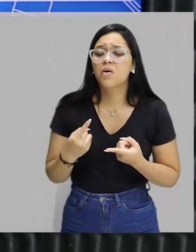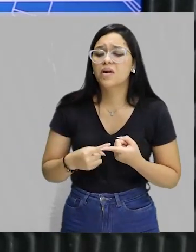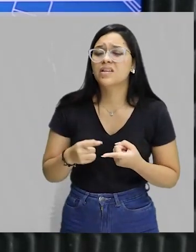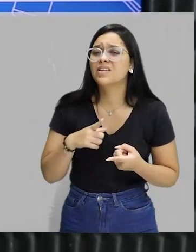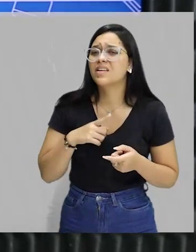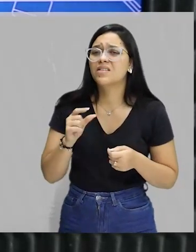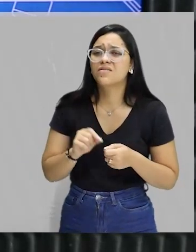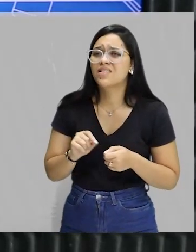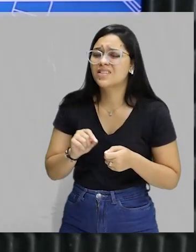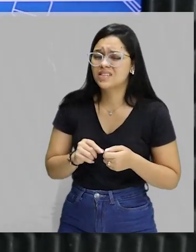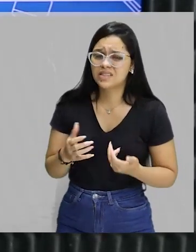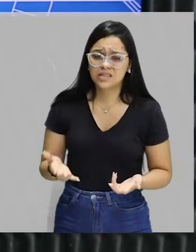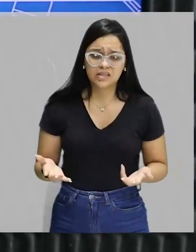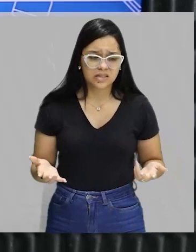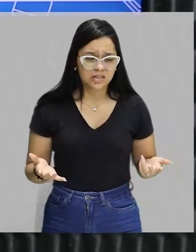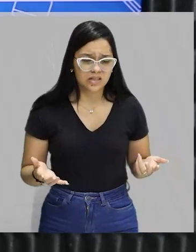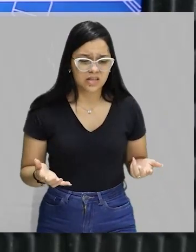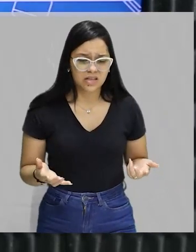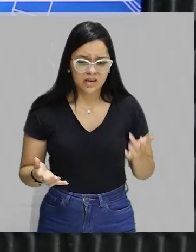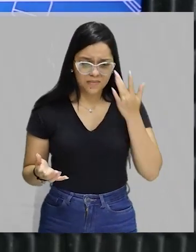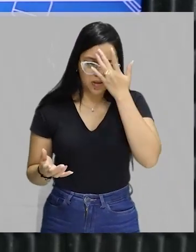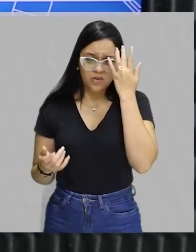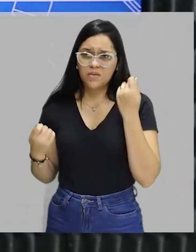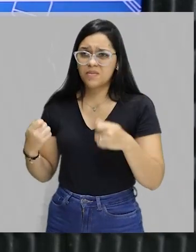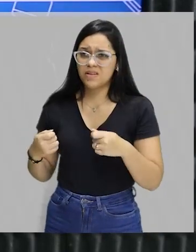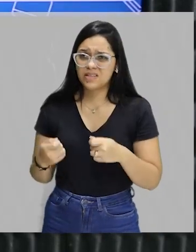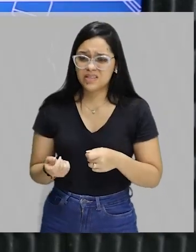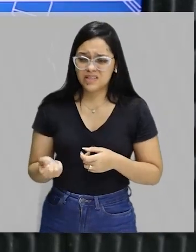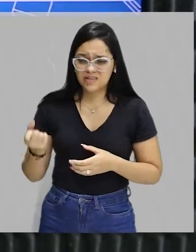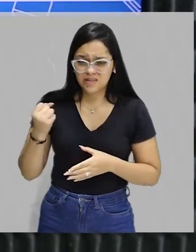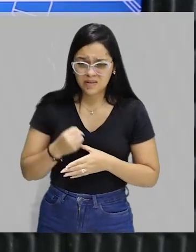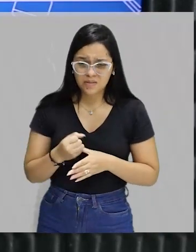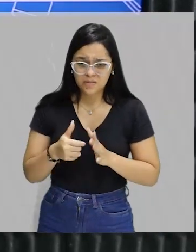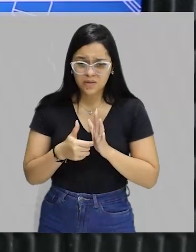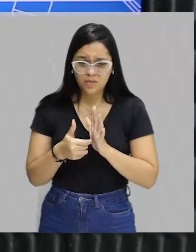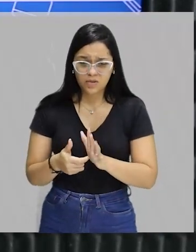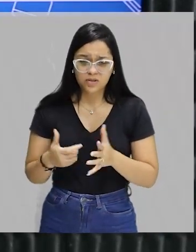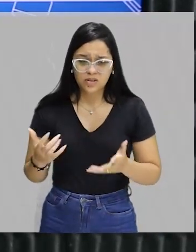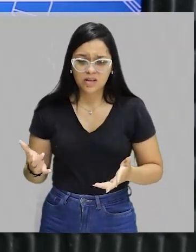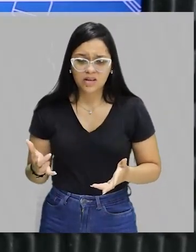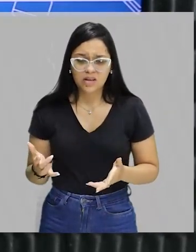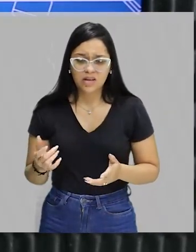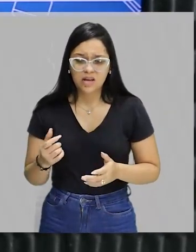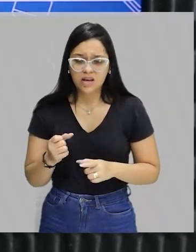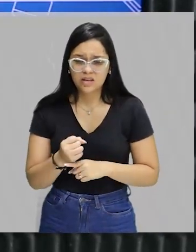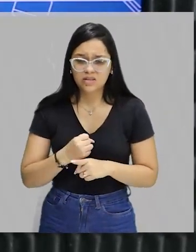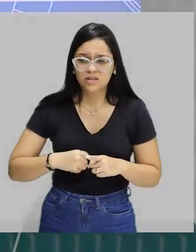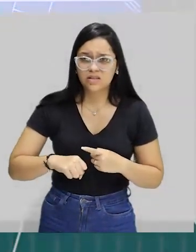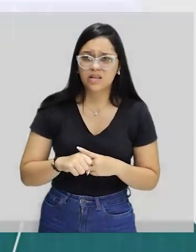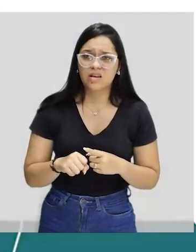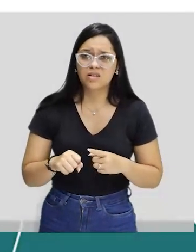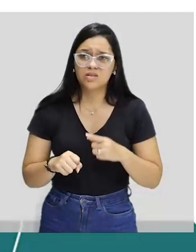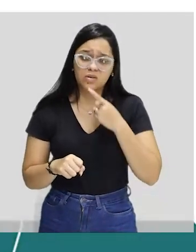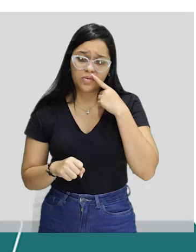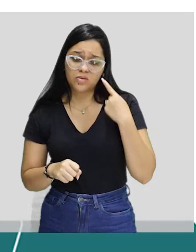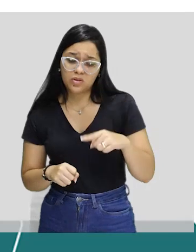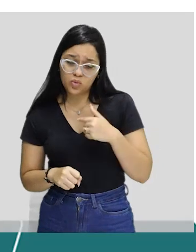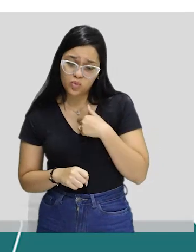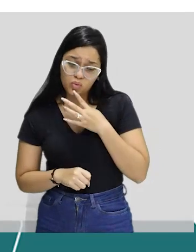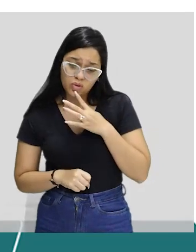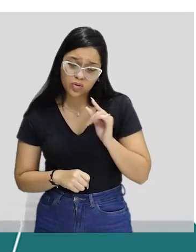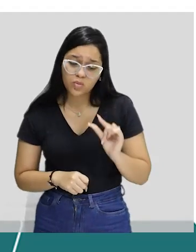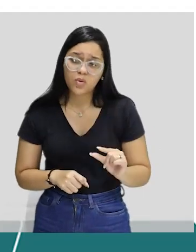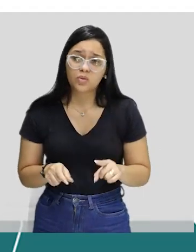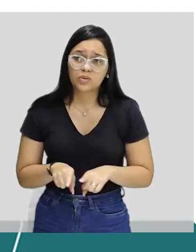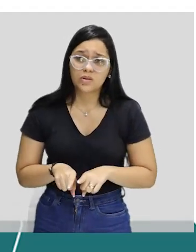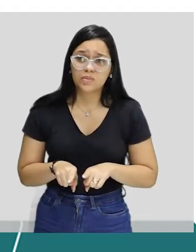que fazer isso, professor? Será que alguém tem que chegar a se ferir para mostrar o quanto a sociedade russa, e eu conheço pouco, estou partindo